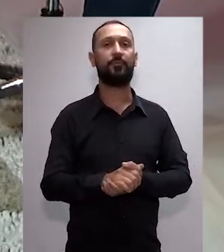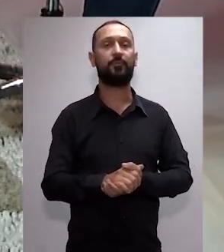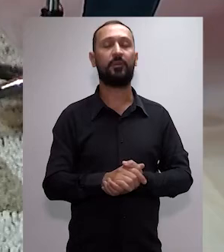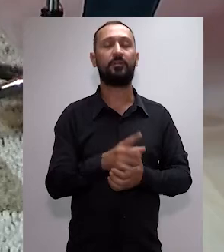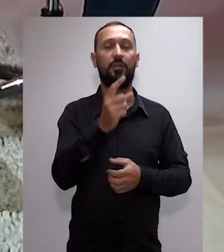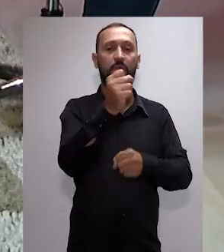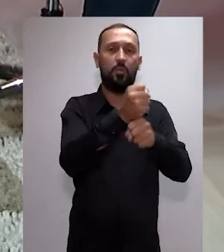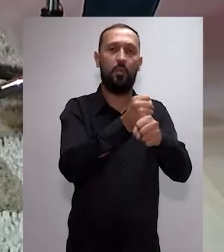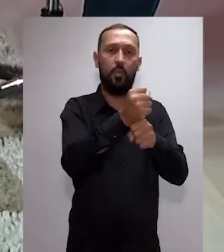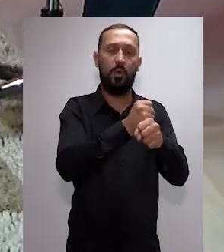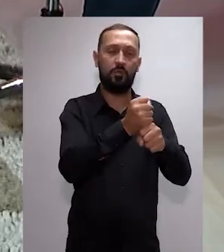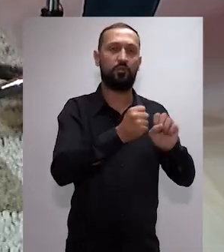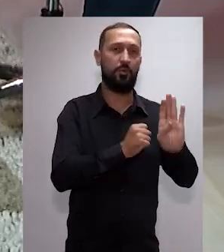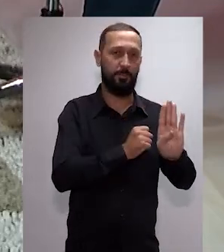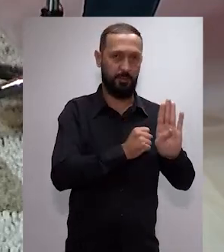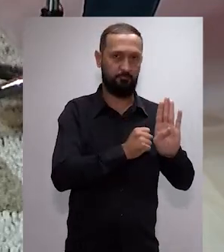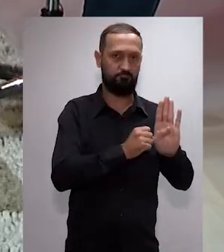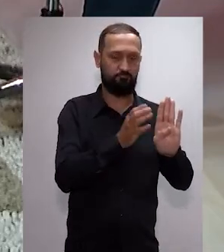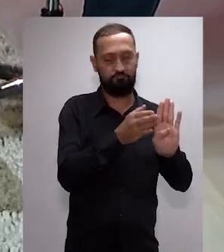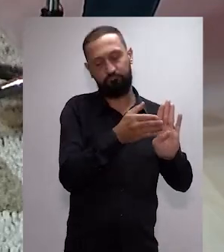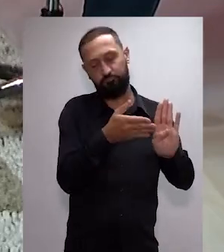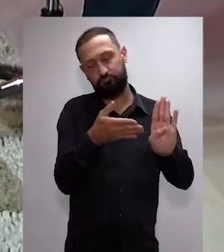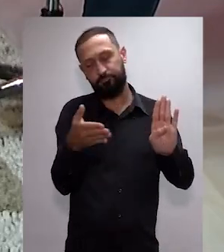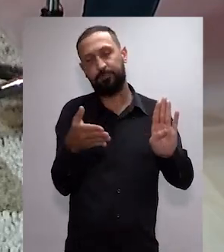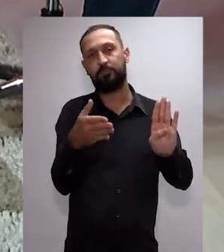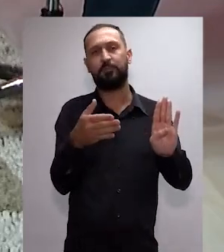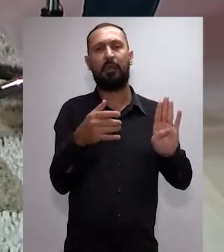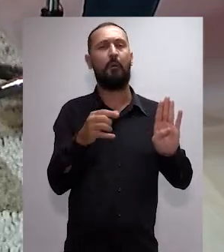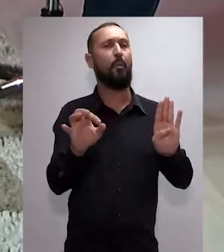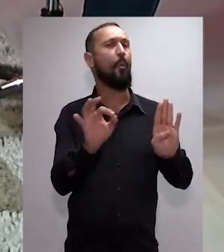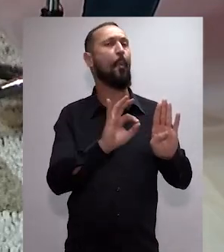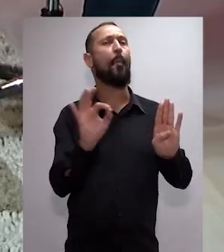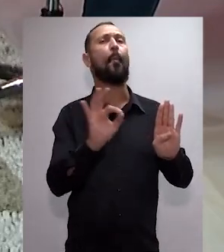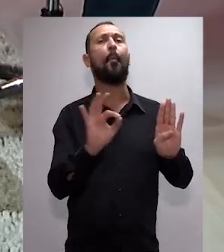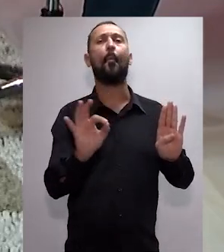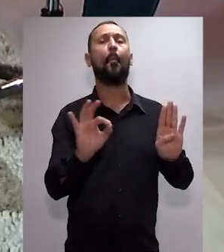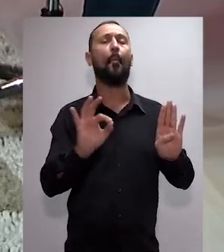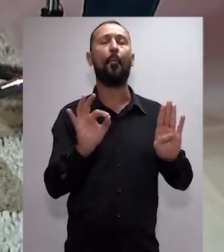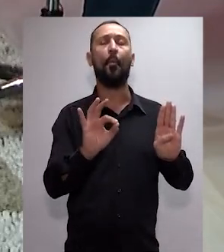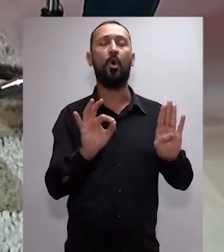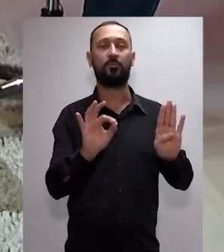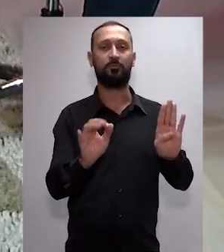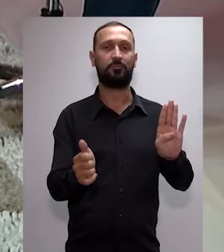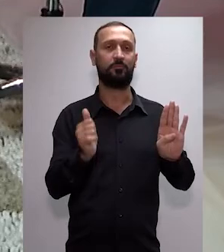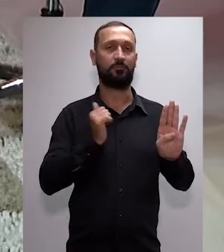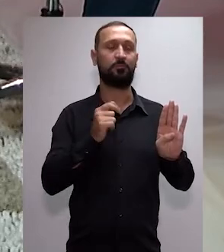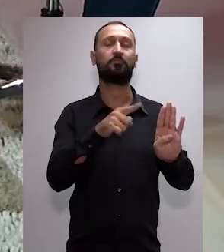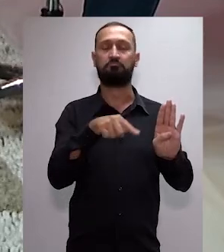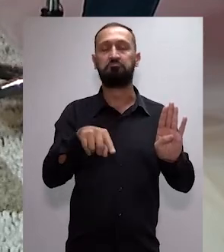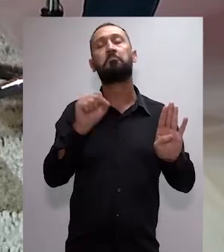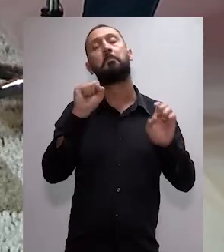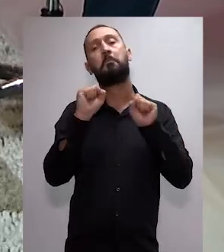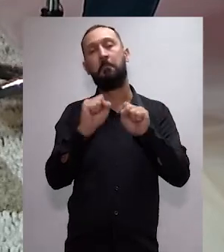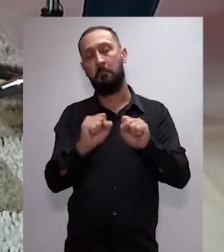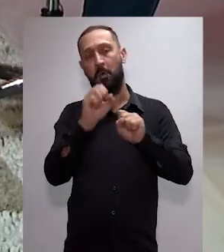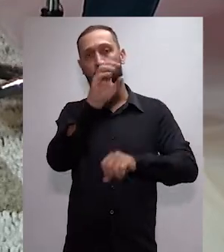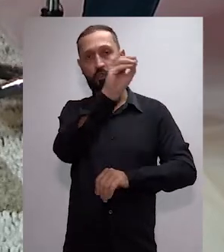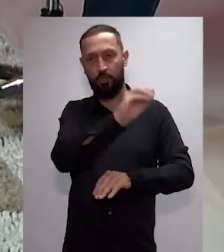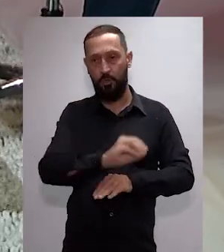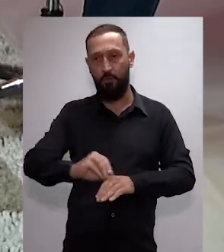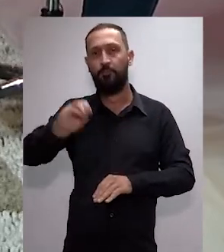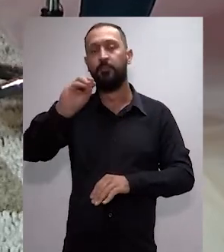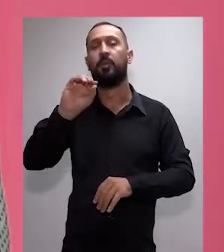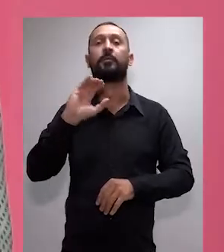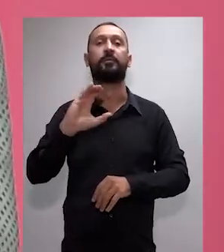ele tendo 1 ano de categoria B e não tendo cometido essas infrações no período de 12 meses, ele pode mudar